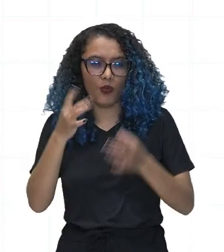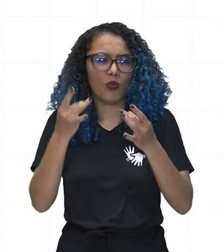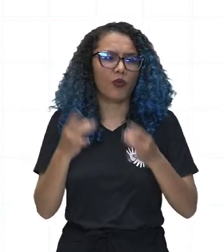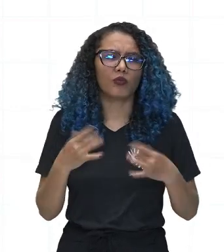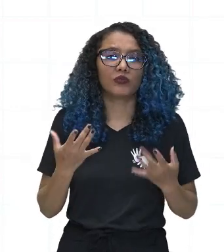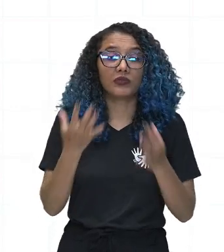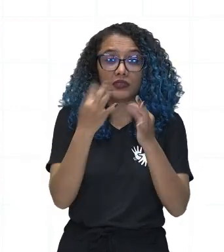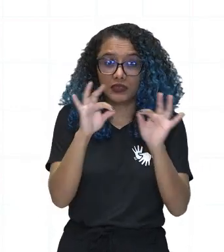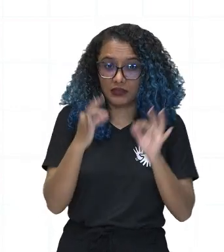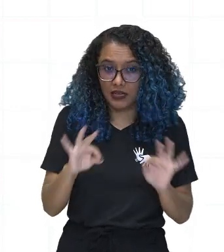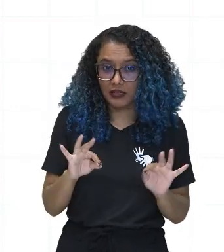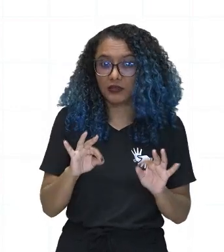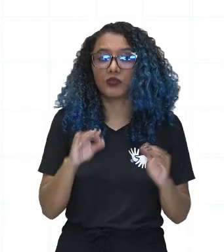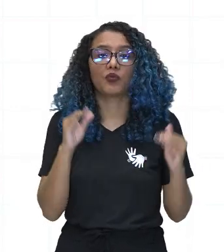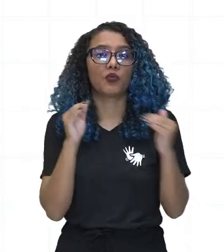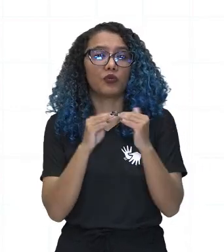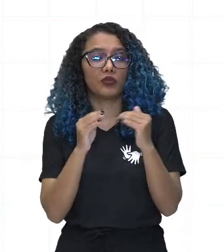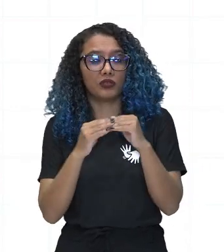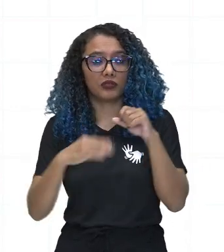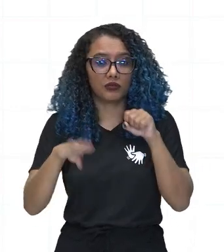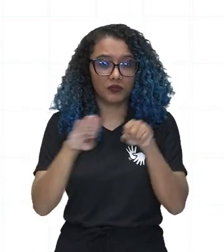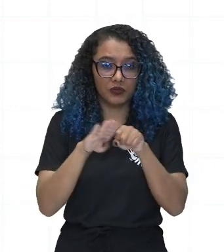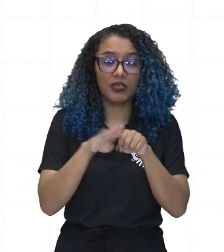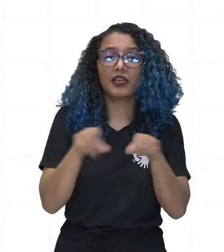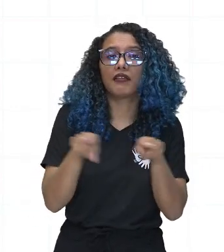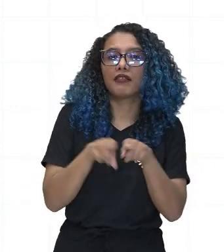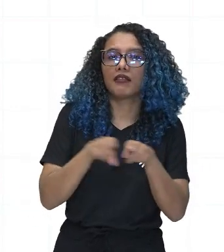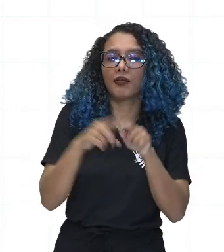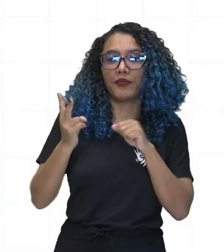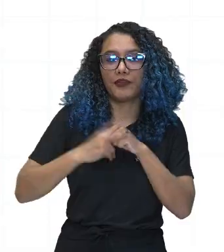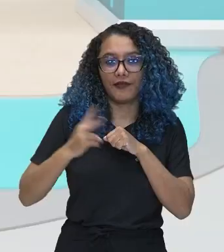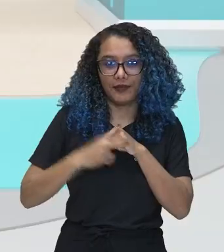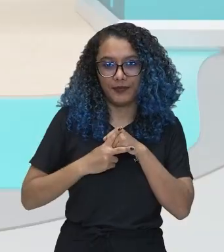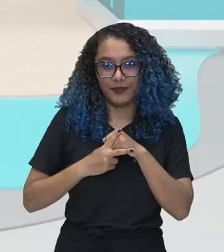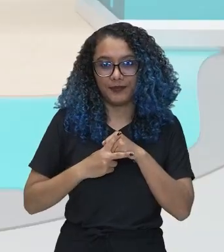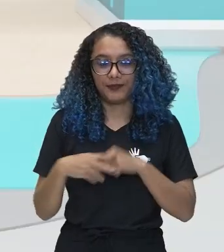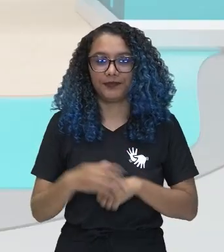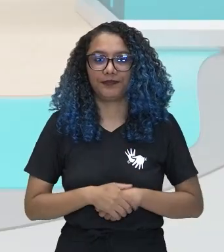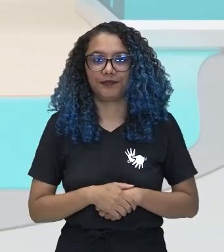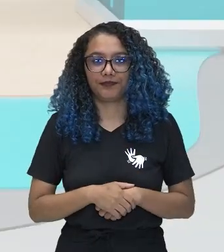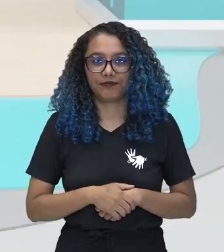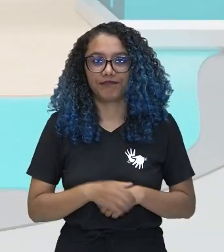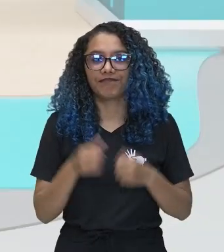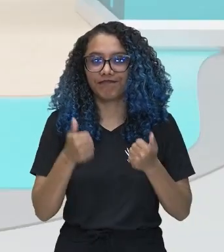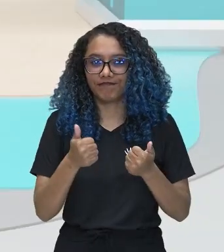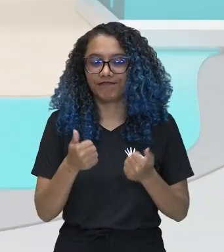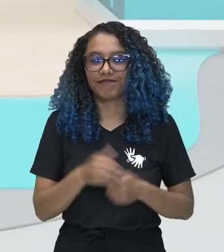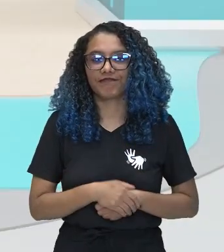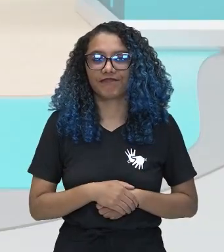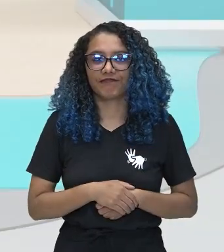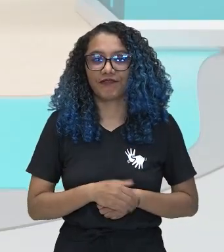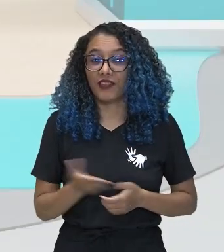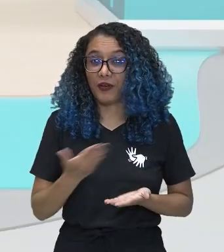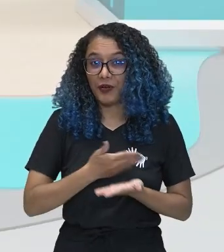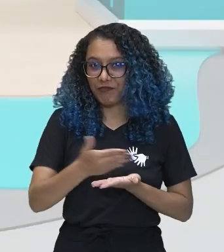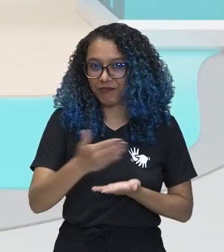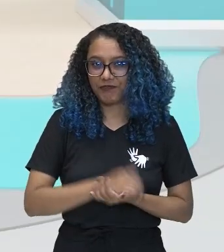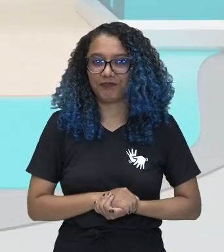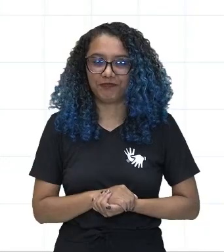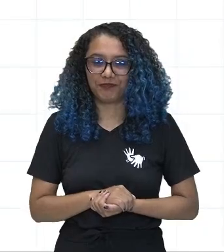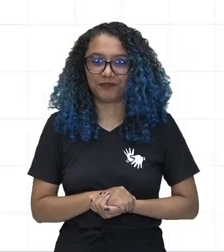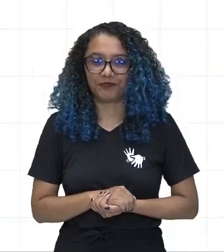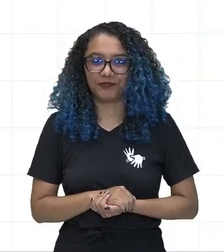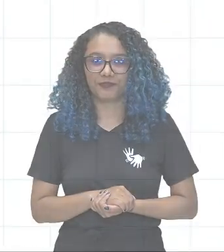detalhamento, síntese, concordância nominal e verbal. Muito bem. Vamos à aula? Vamos